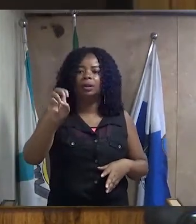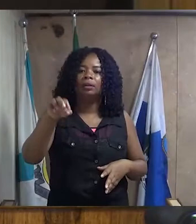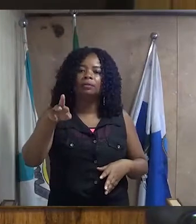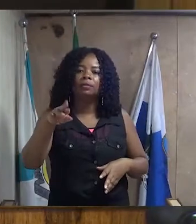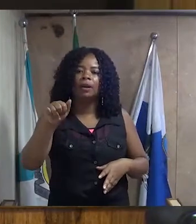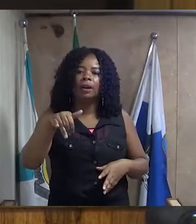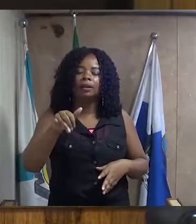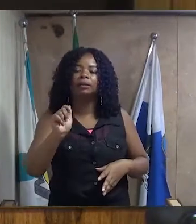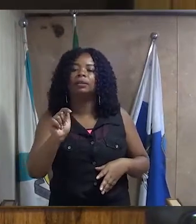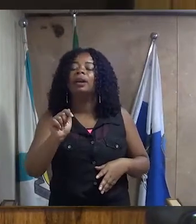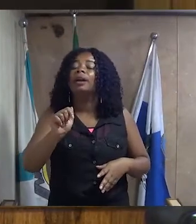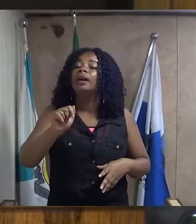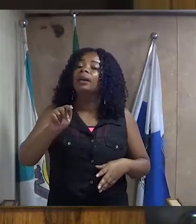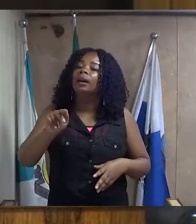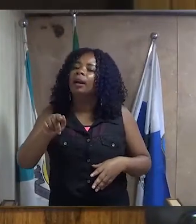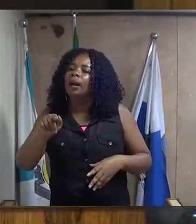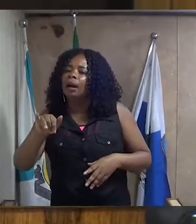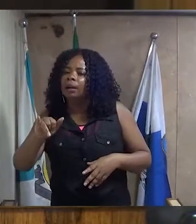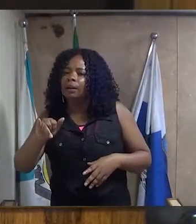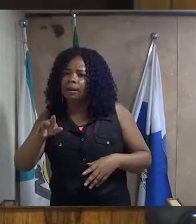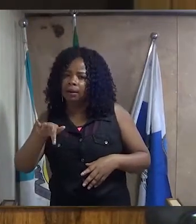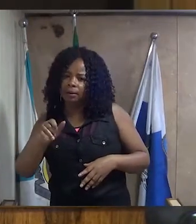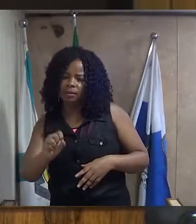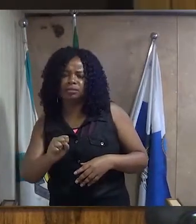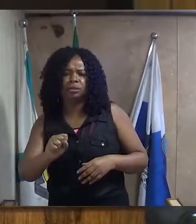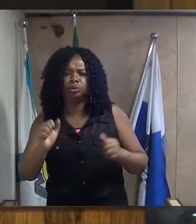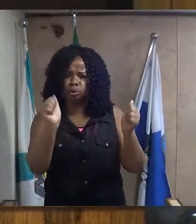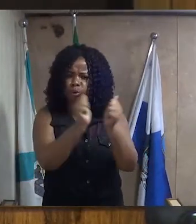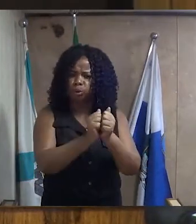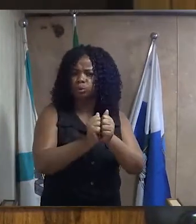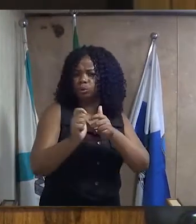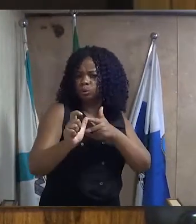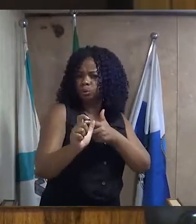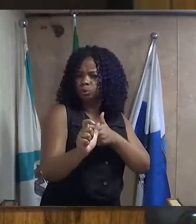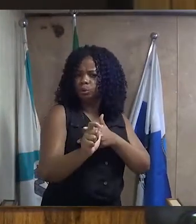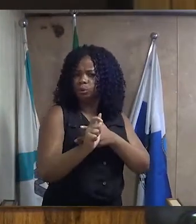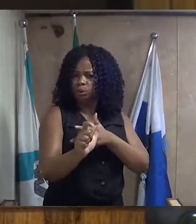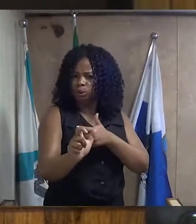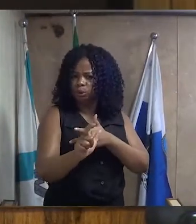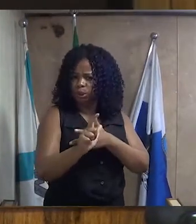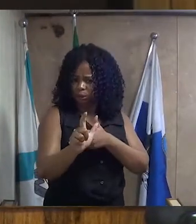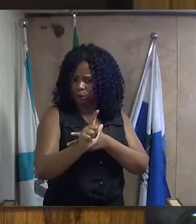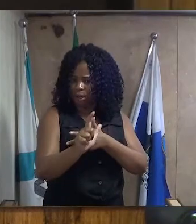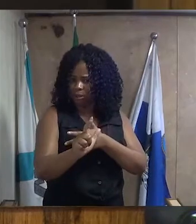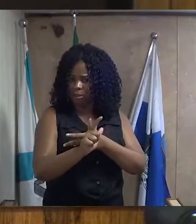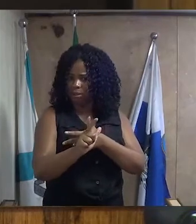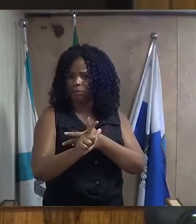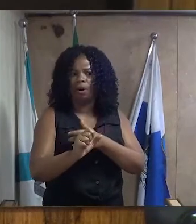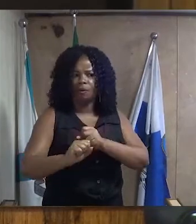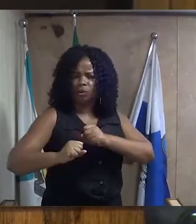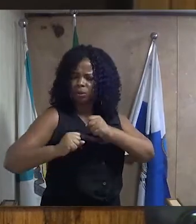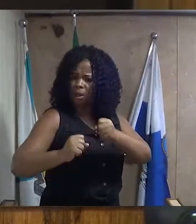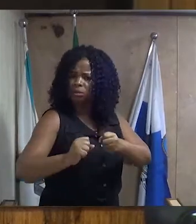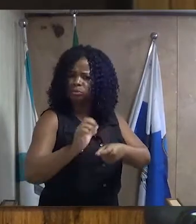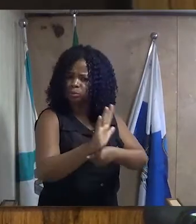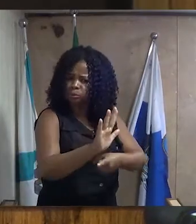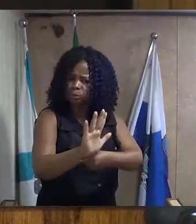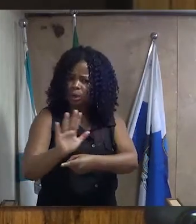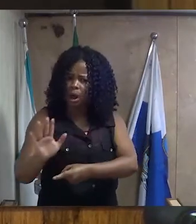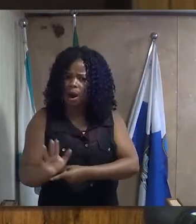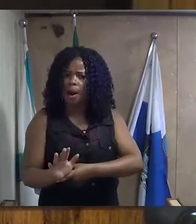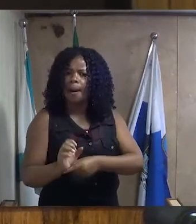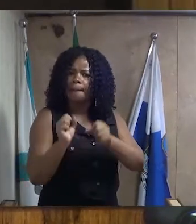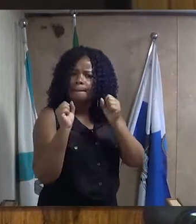poder legislativo, fortalecê-lo para que ele possa estar diante da SEDAI levando todo